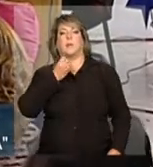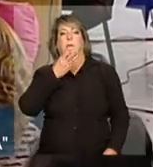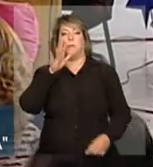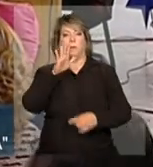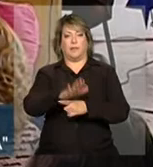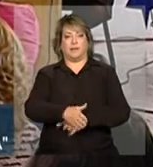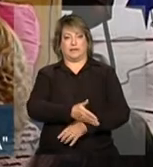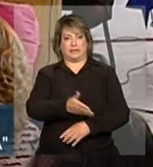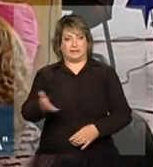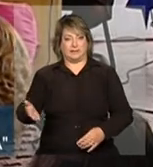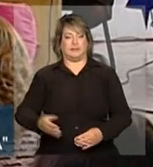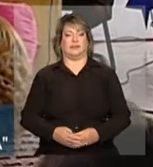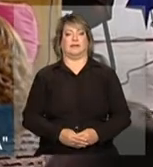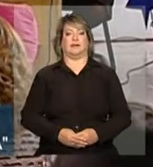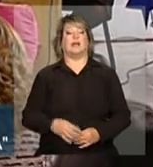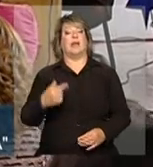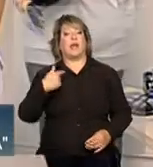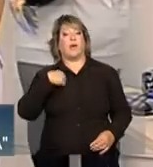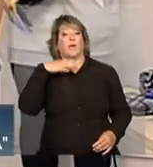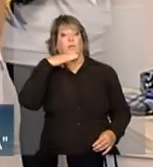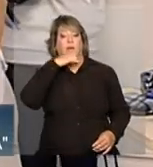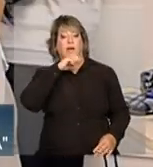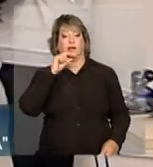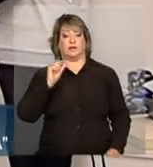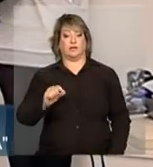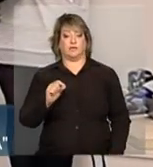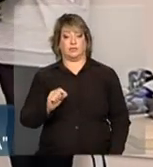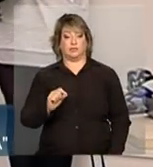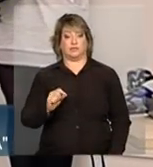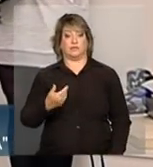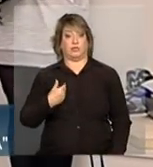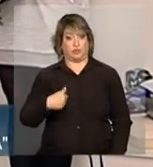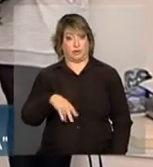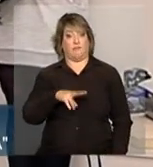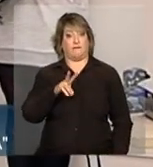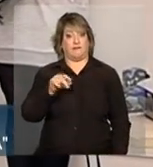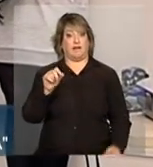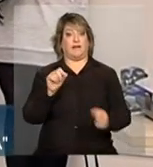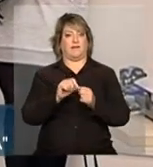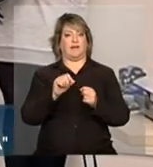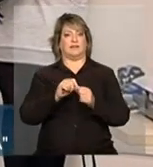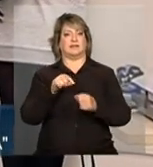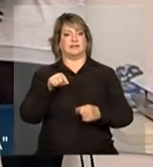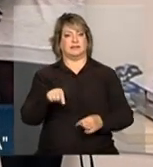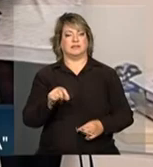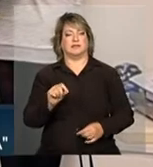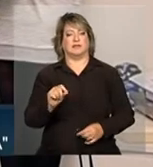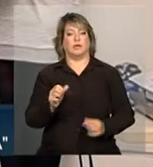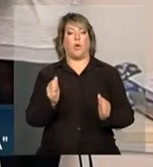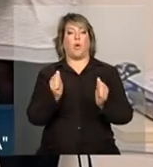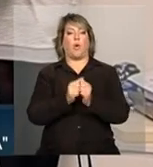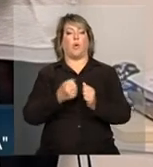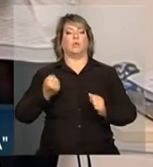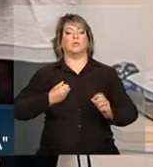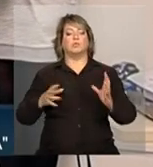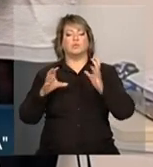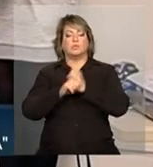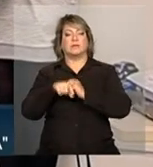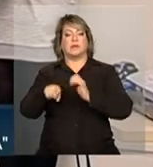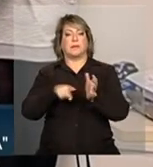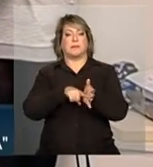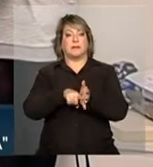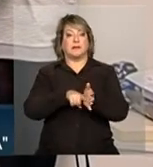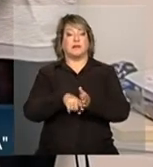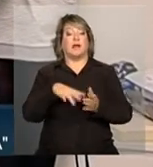Oi, boa tarde. Eu acho que, e nós vamos fazer isso, com os números dessa pesquisa, agora nós